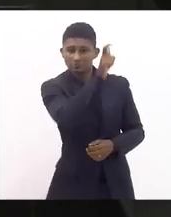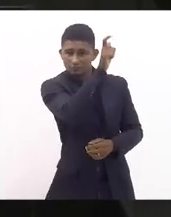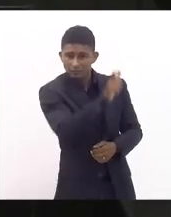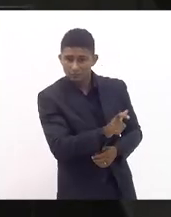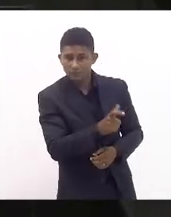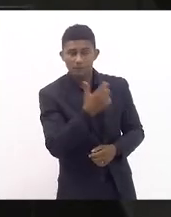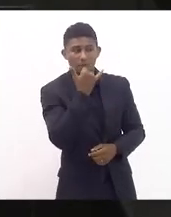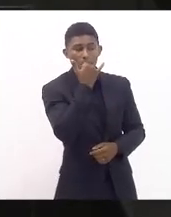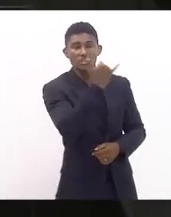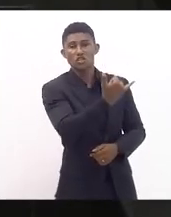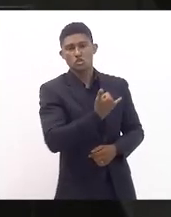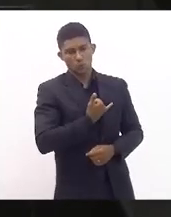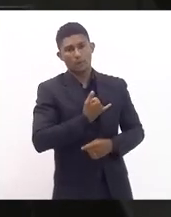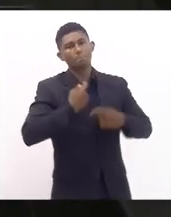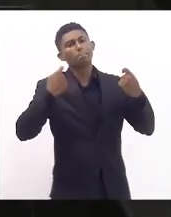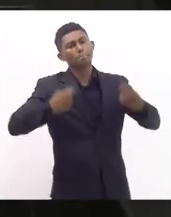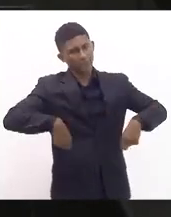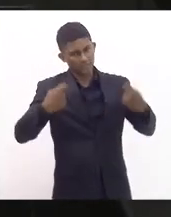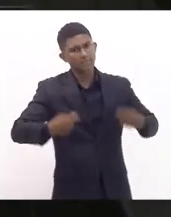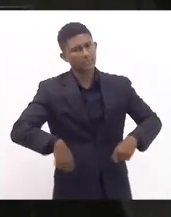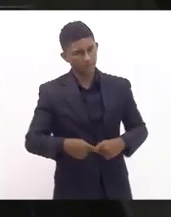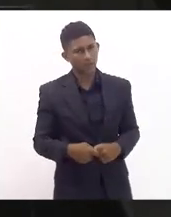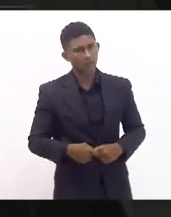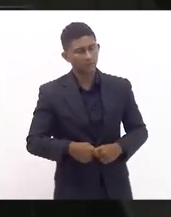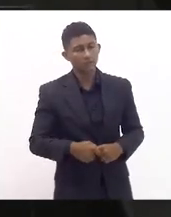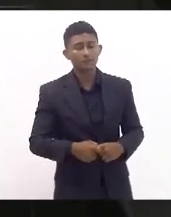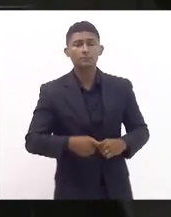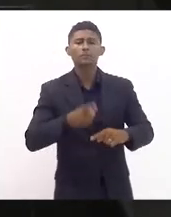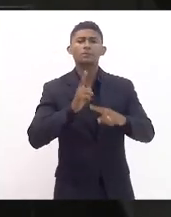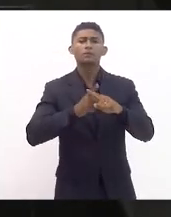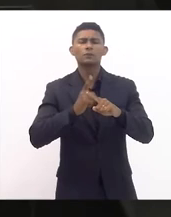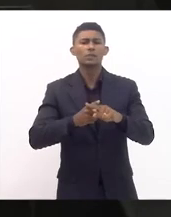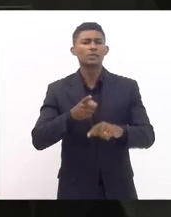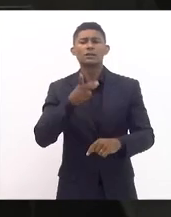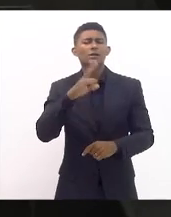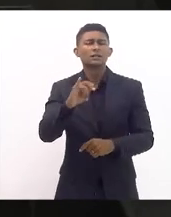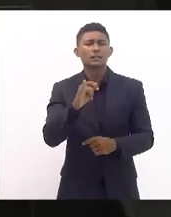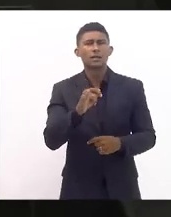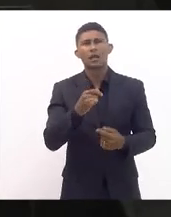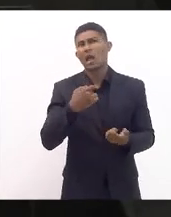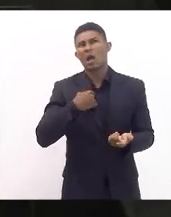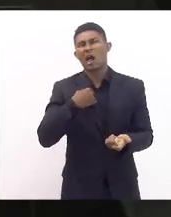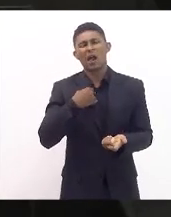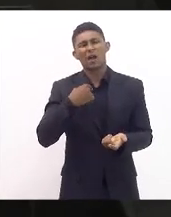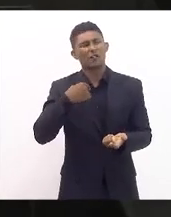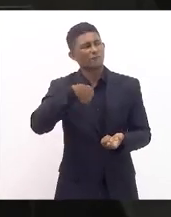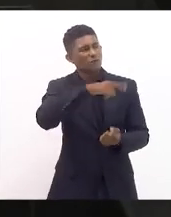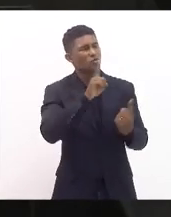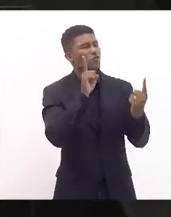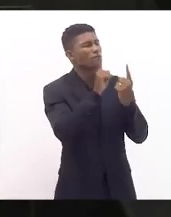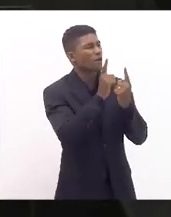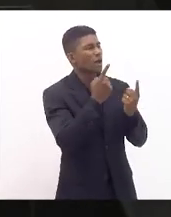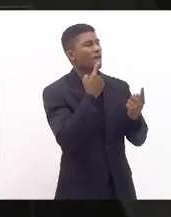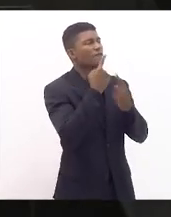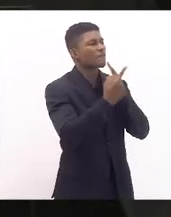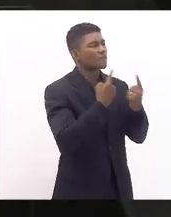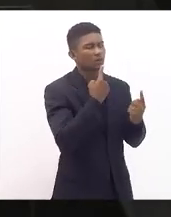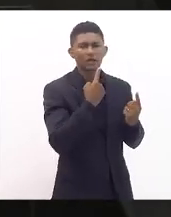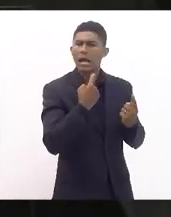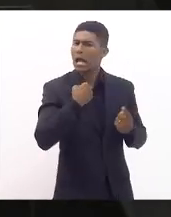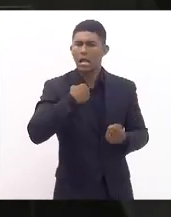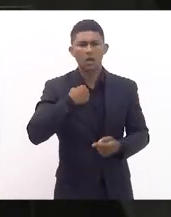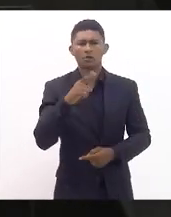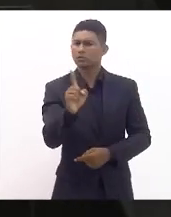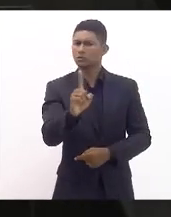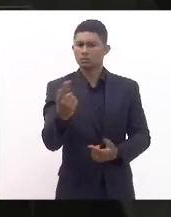desse secretário, que ainda que eu tivesse, não é, feito o que ele disse, que eu não fiz, não é,